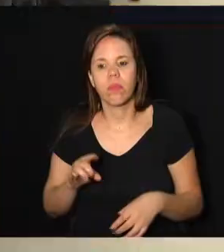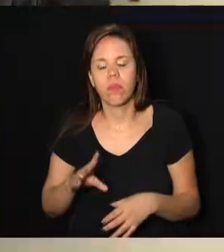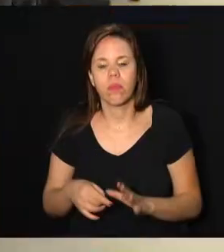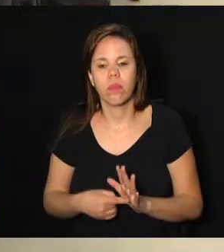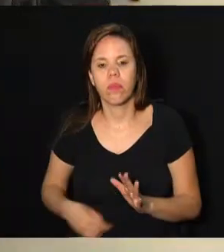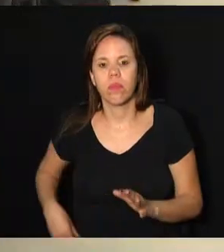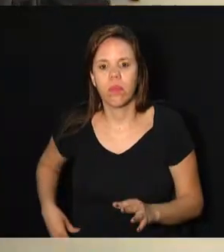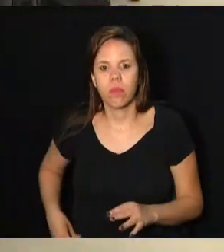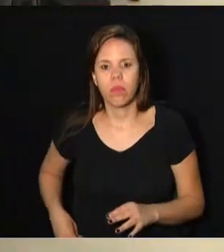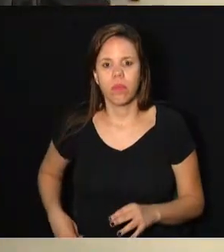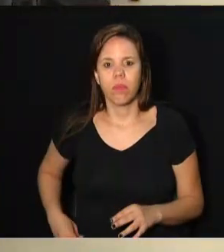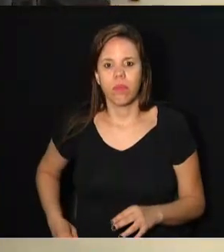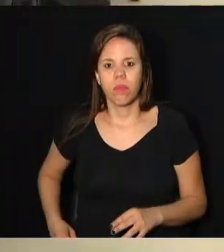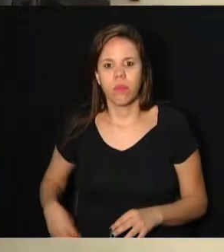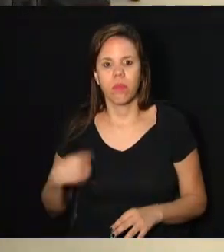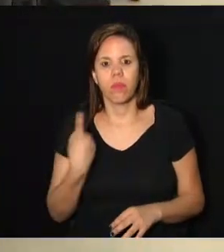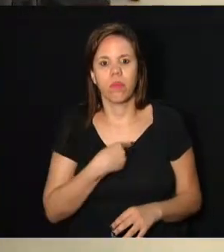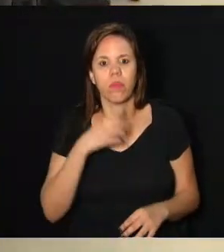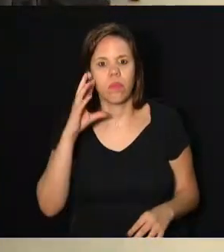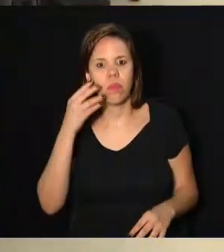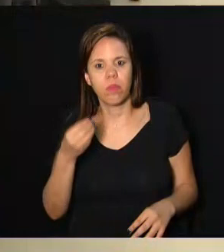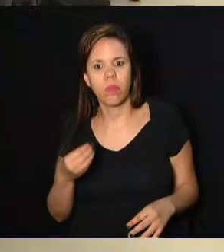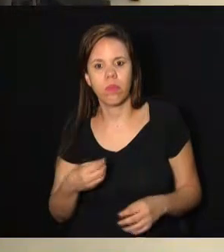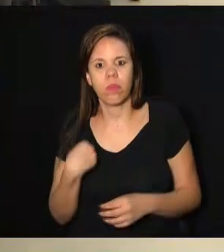um questionamento para a eu gente refletir, para a gente não